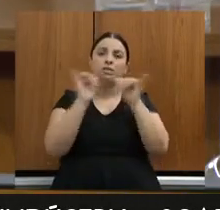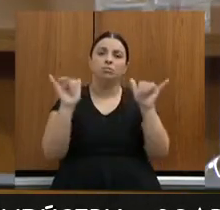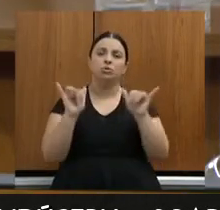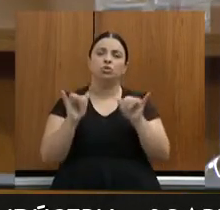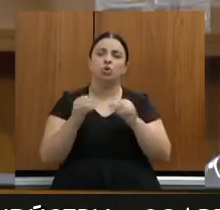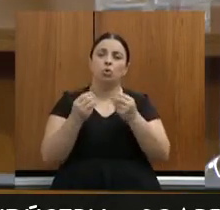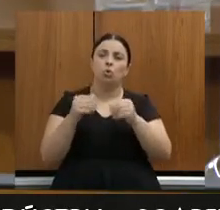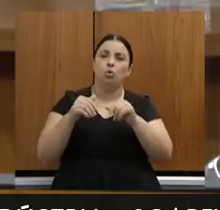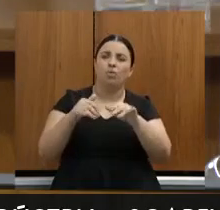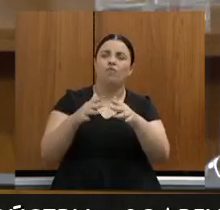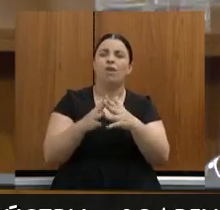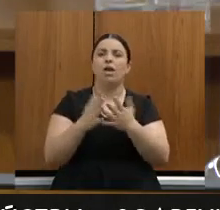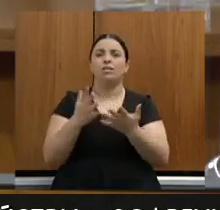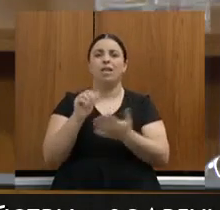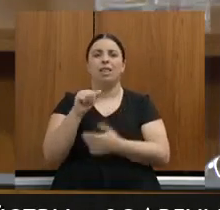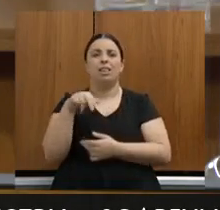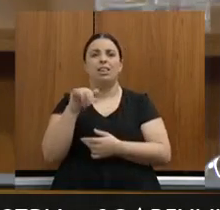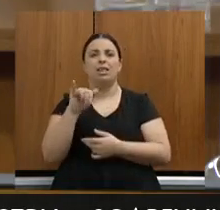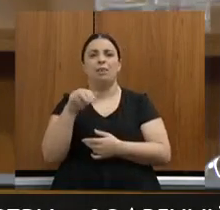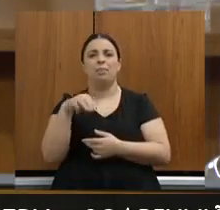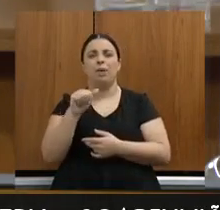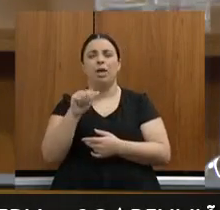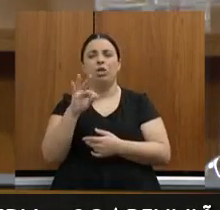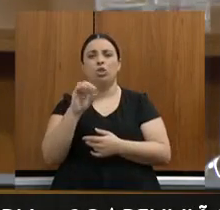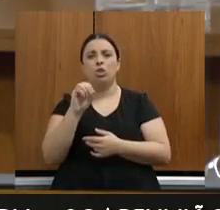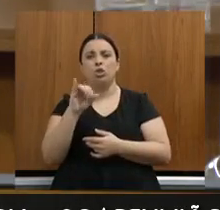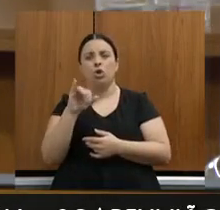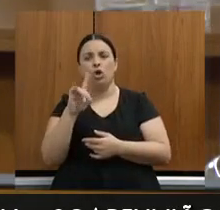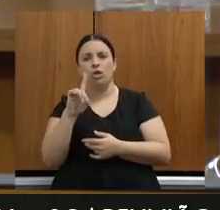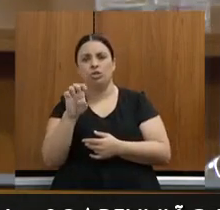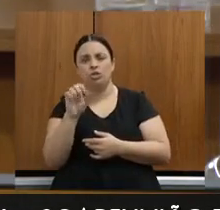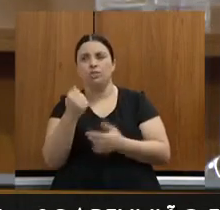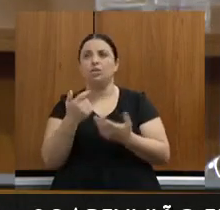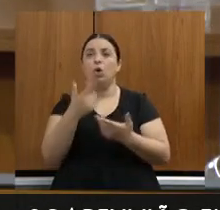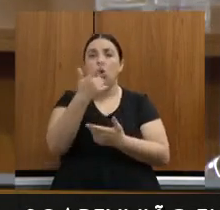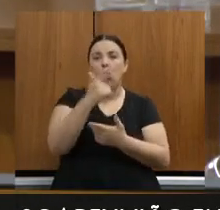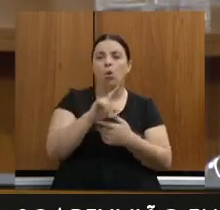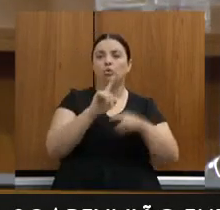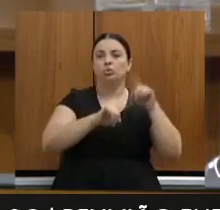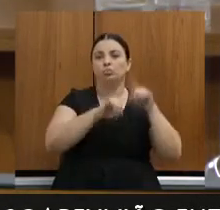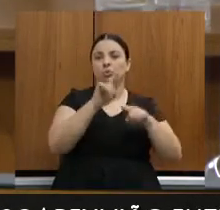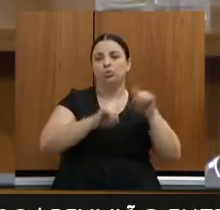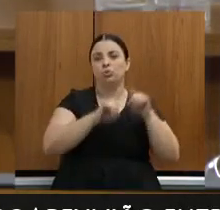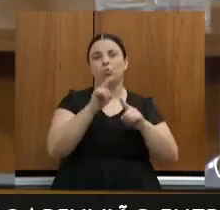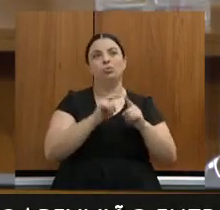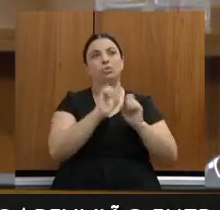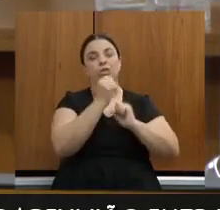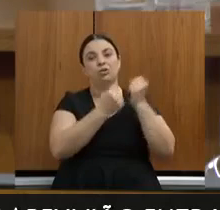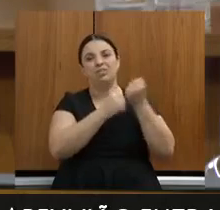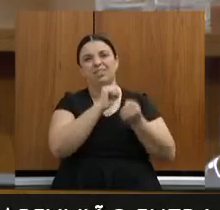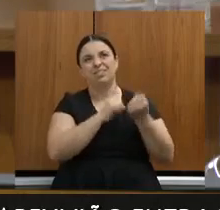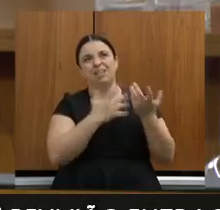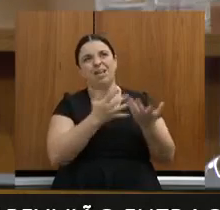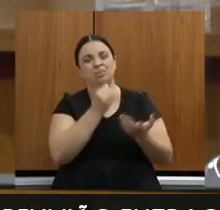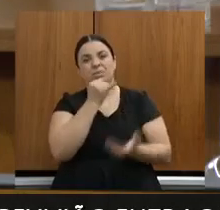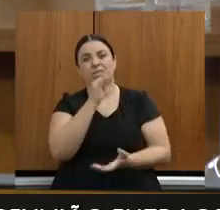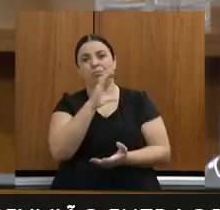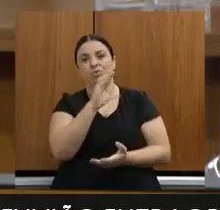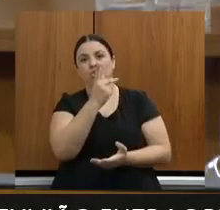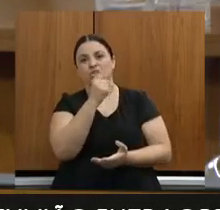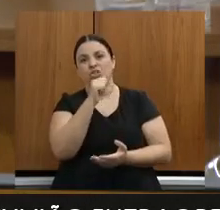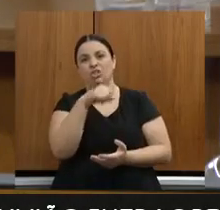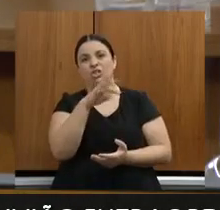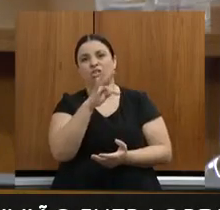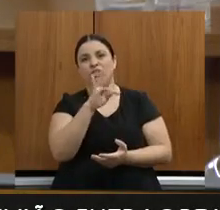nematóides novas formulações de produtos industrializados como o chantilly e também metodologia para